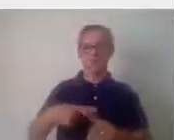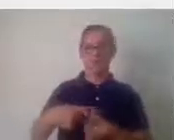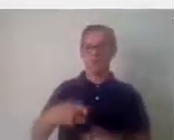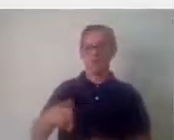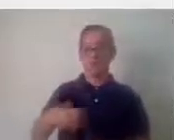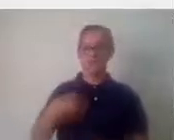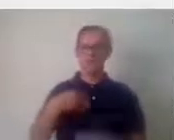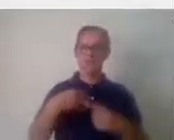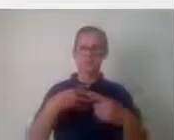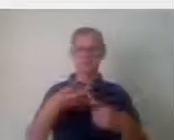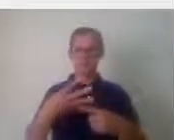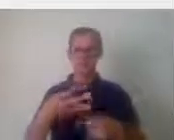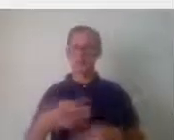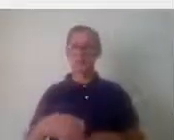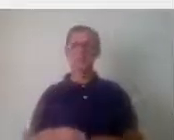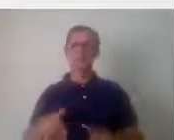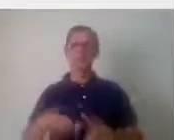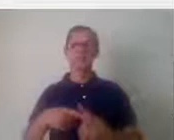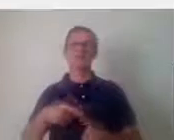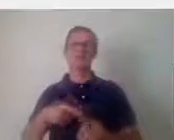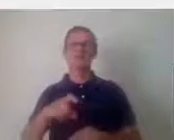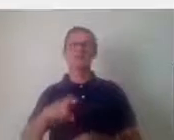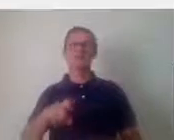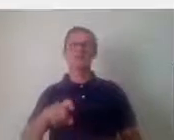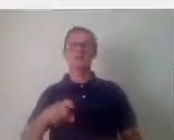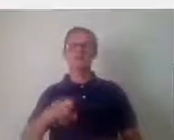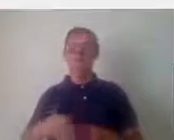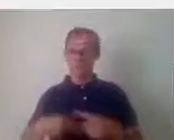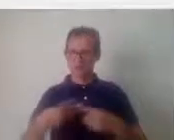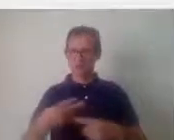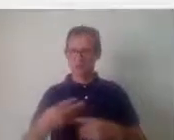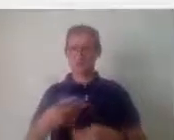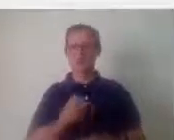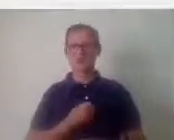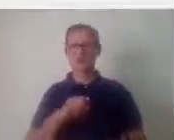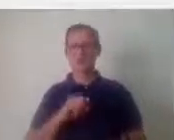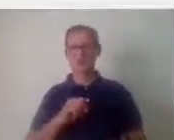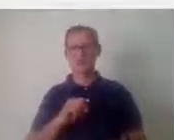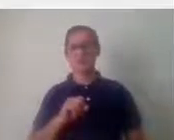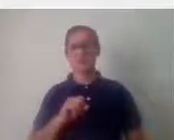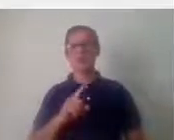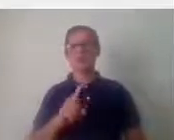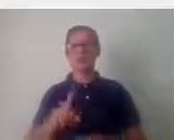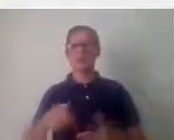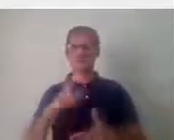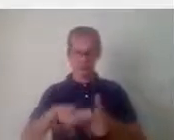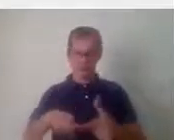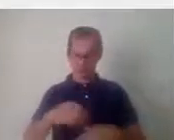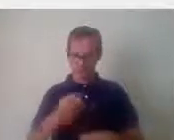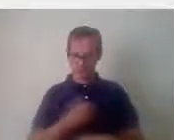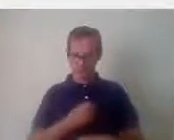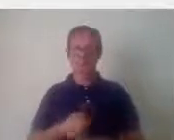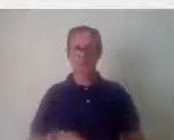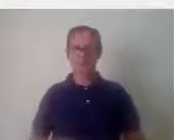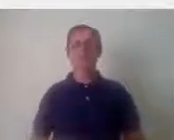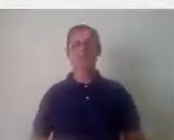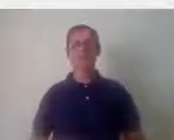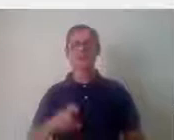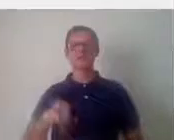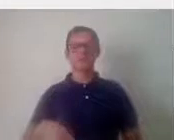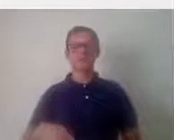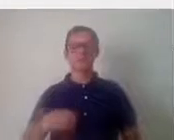quarta. Integral de x ao cubo, soma 1 no expoente e divide pelo expoente. Nós vamos ter x à quarta sobre